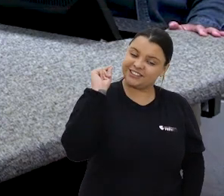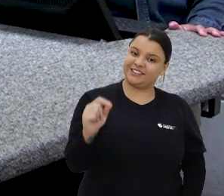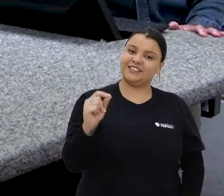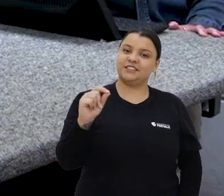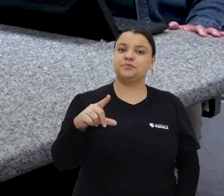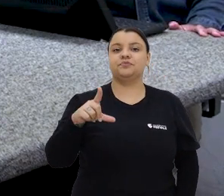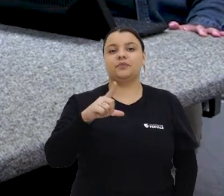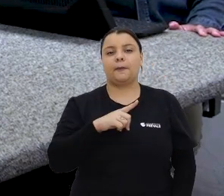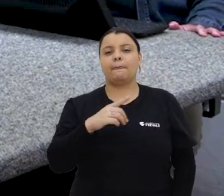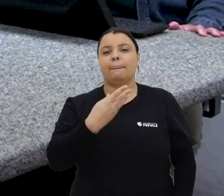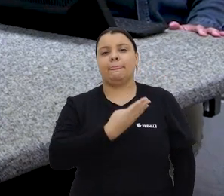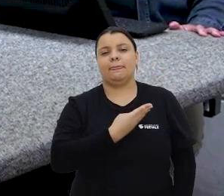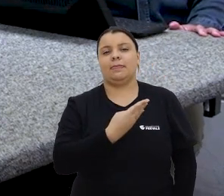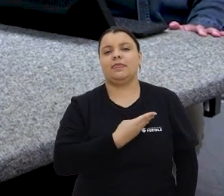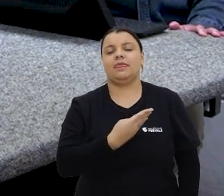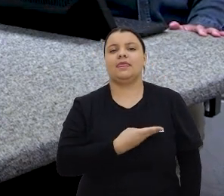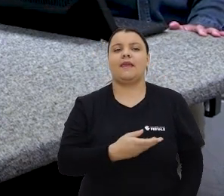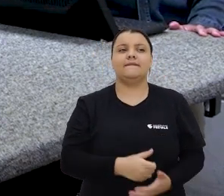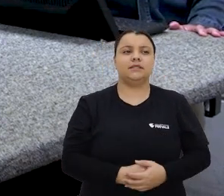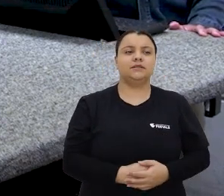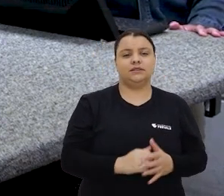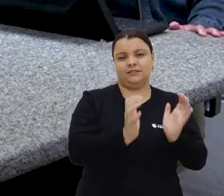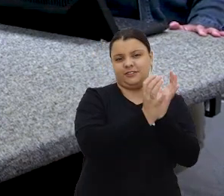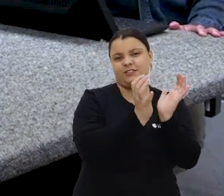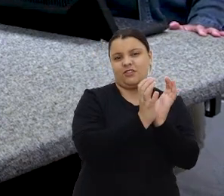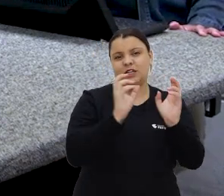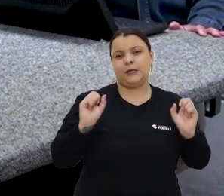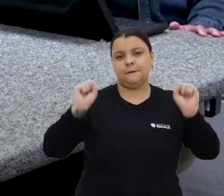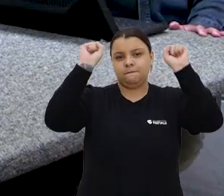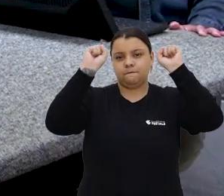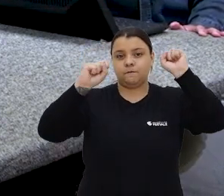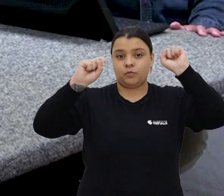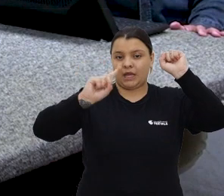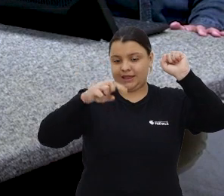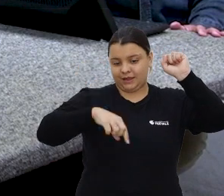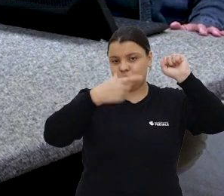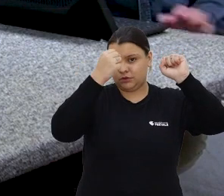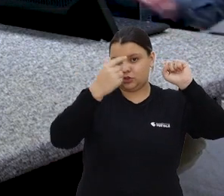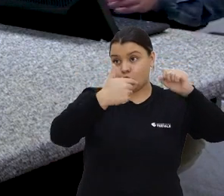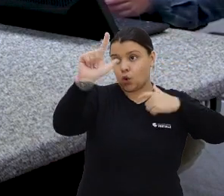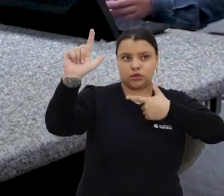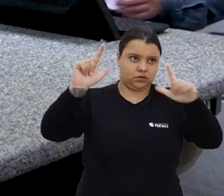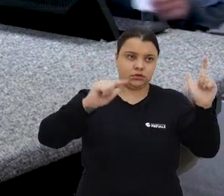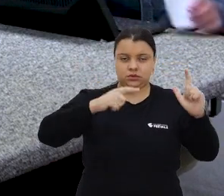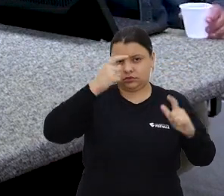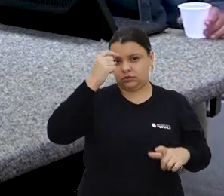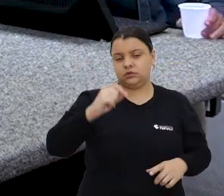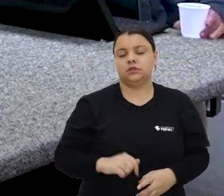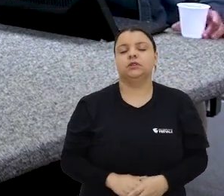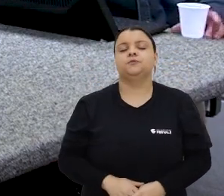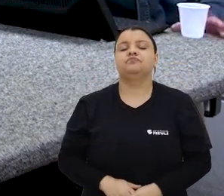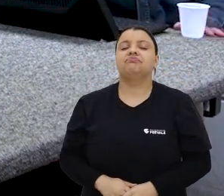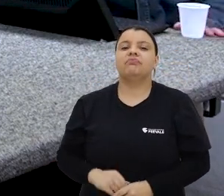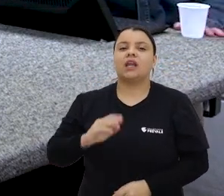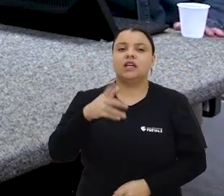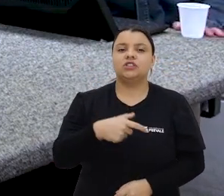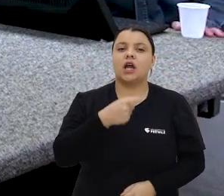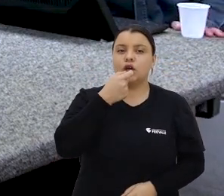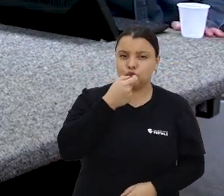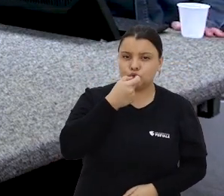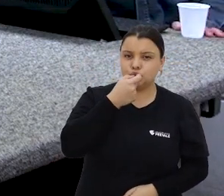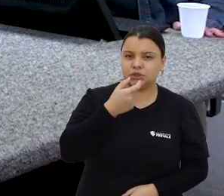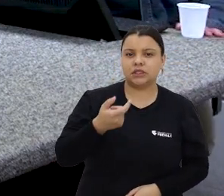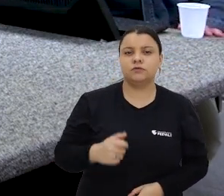amigos que eram colegas de educação física, não da universidade, mas de outras universidades, que já estavam fazendo, já apitavam,